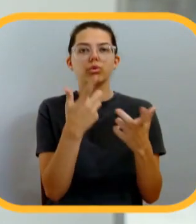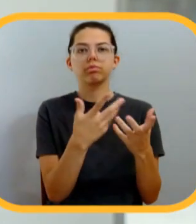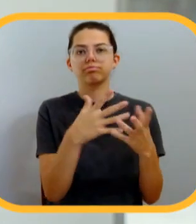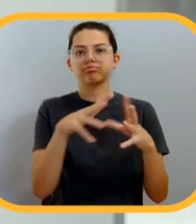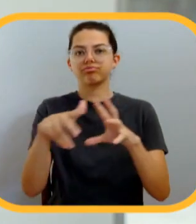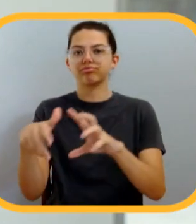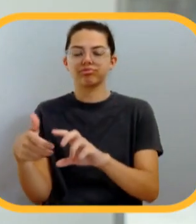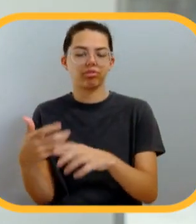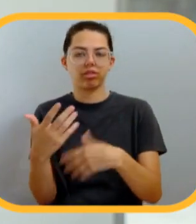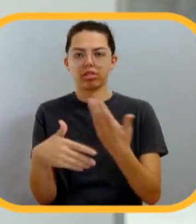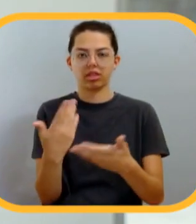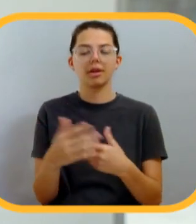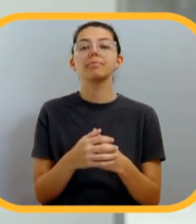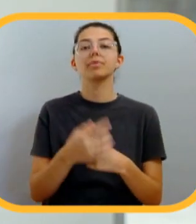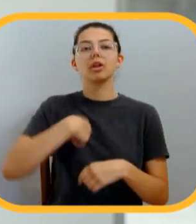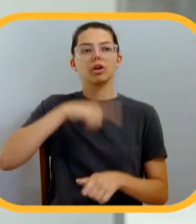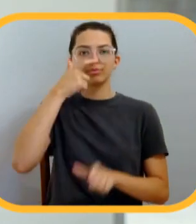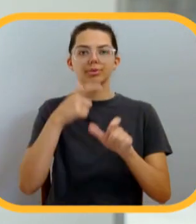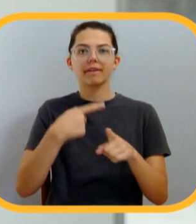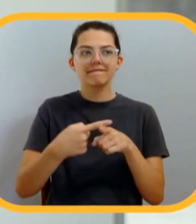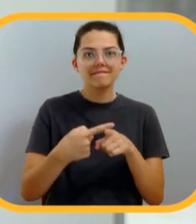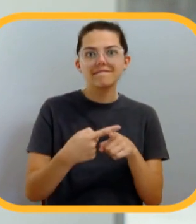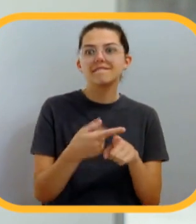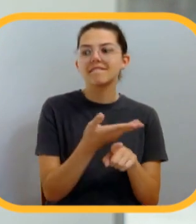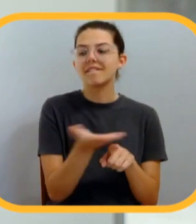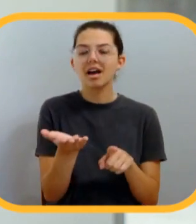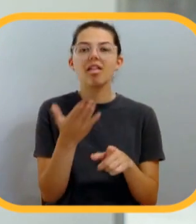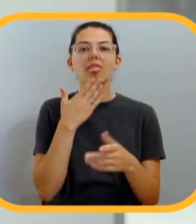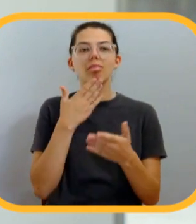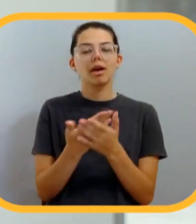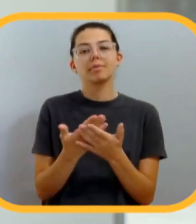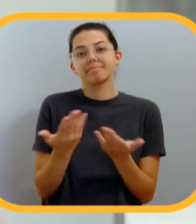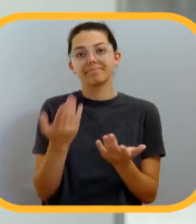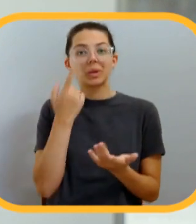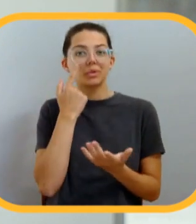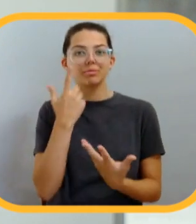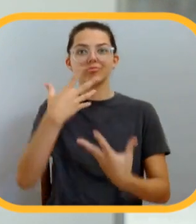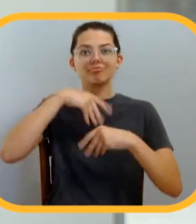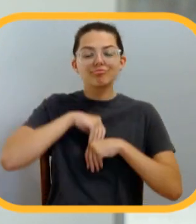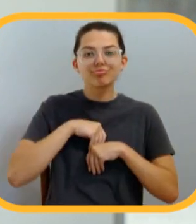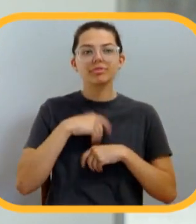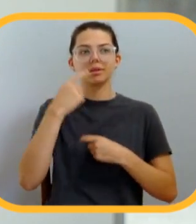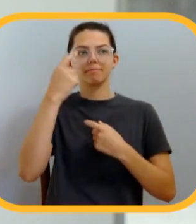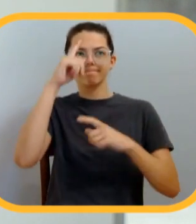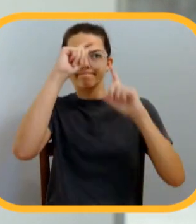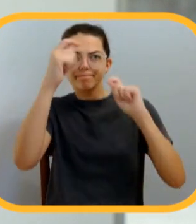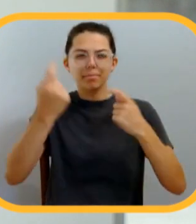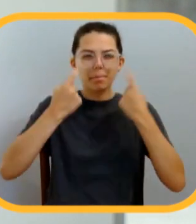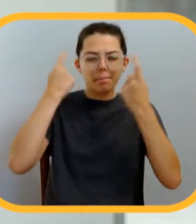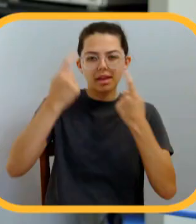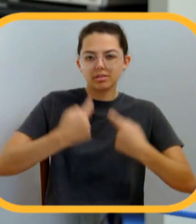sermos cidadãos interessados implica, lá está, termos conhecimento, sermos capazes de